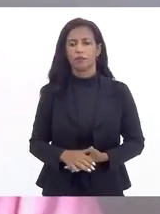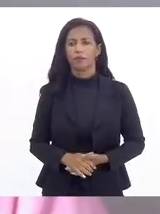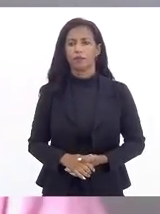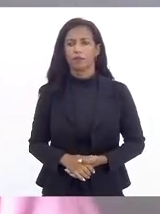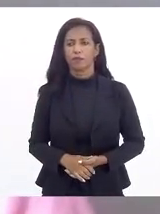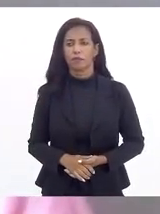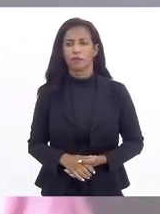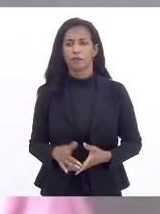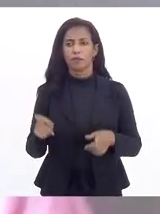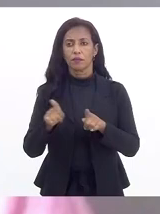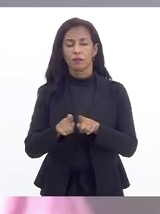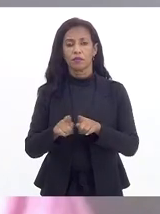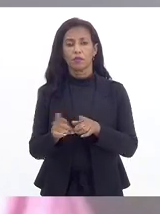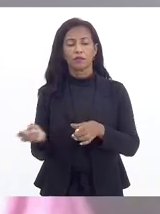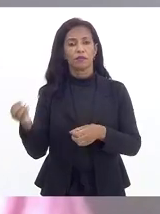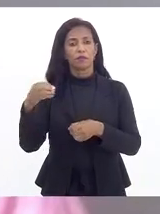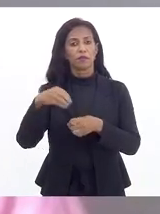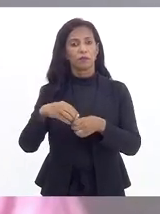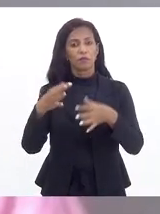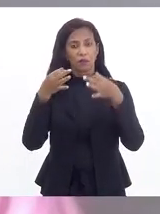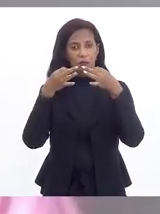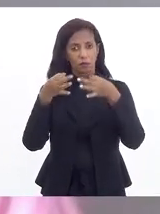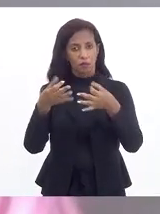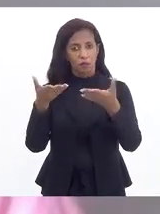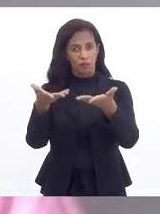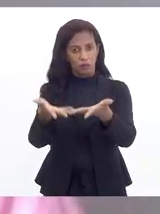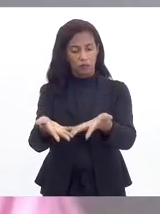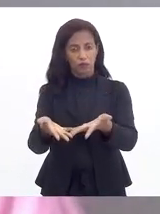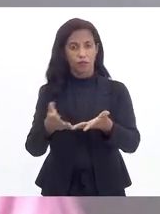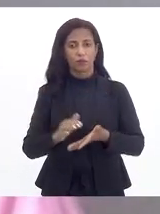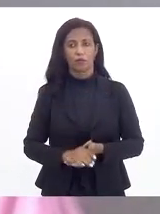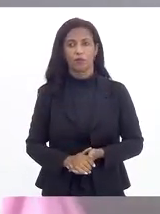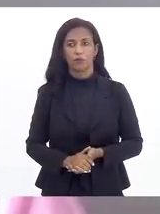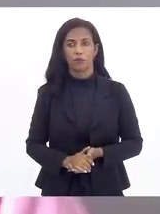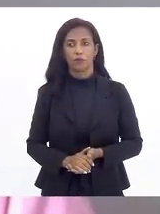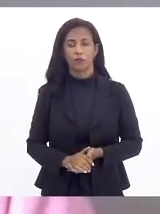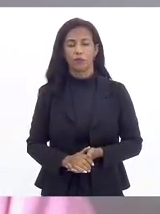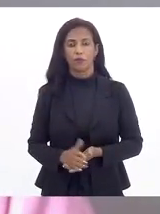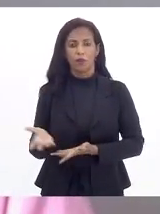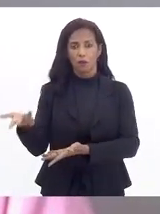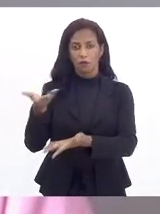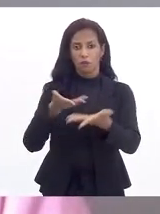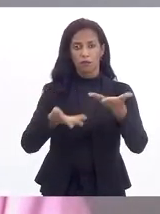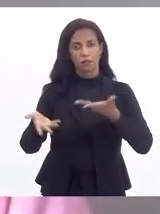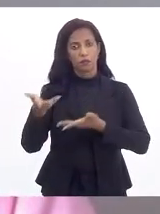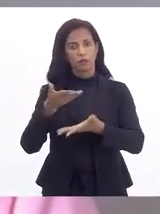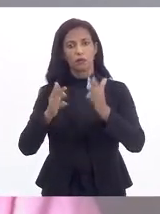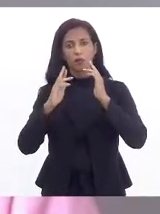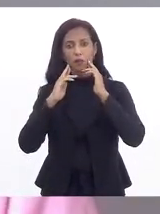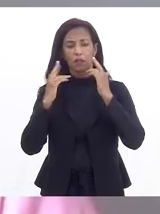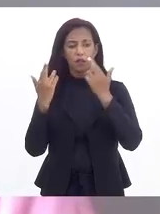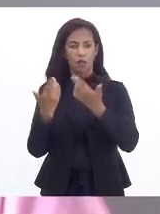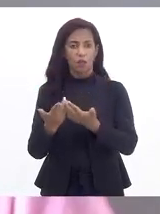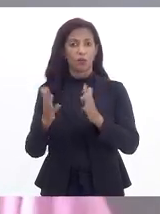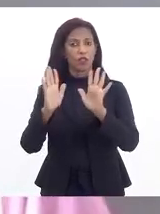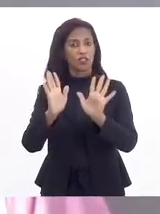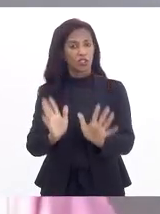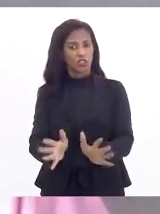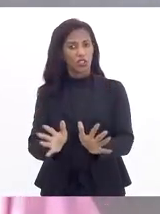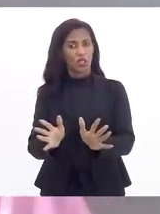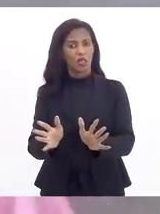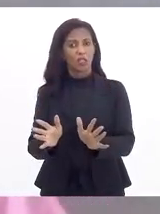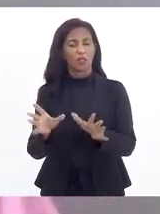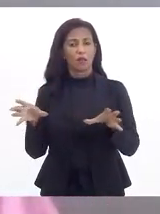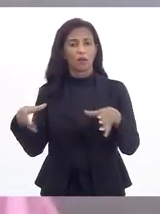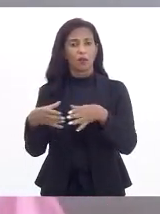Pacheco, e queria inclusive chamar a todos para compor e participar da audiência pública que já está em construção